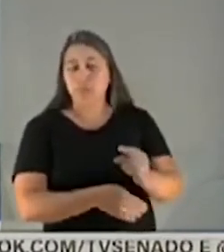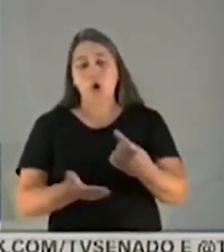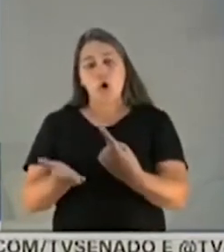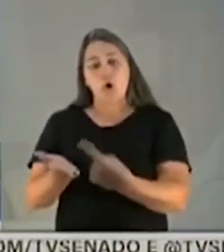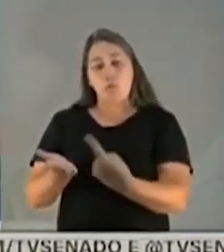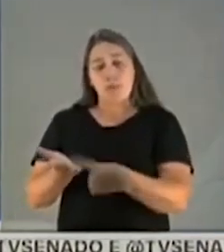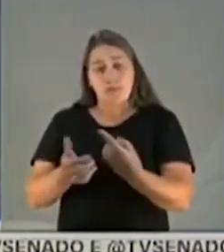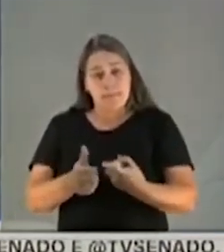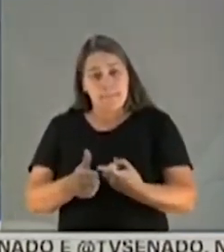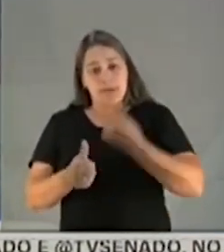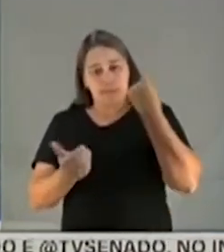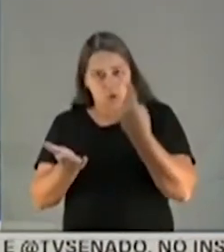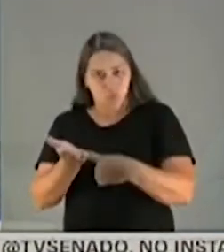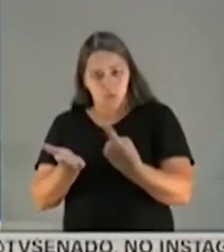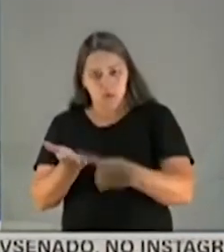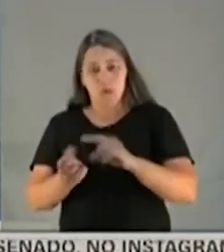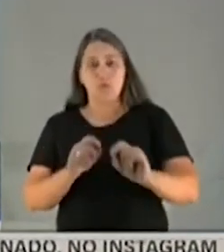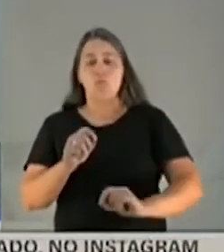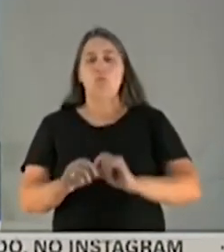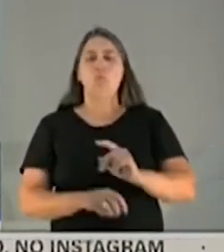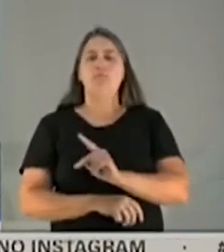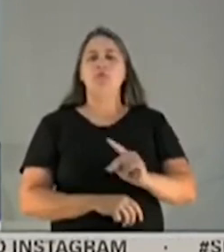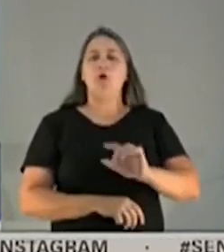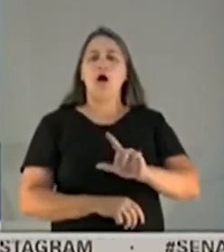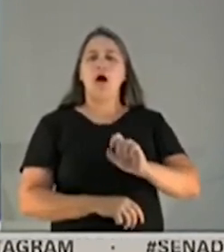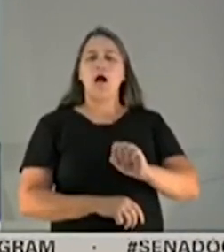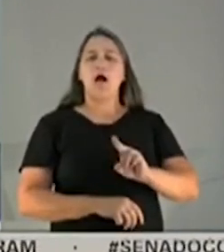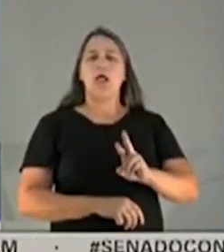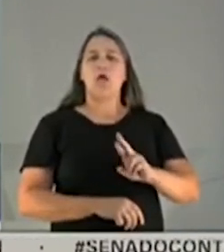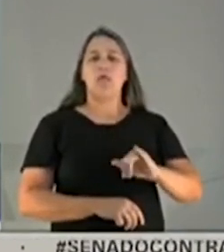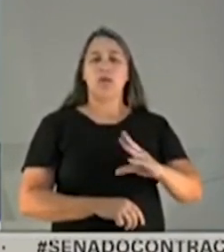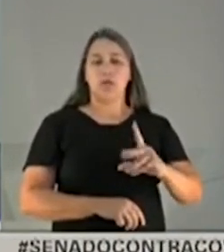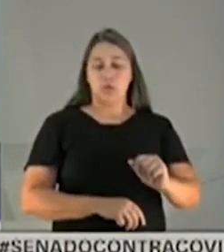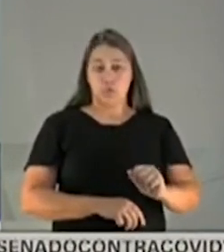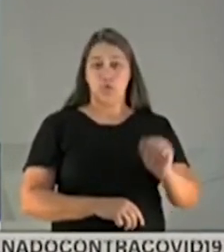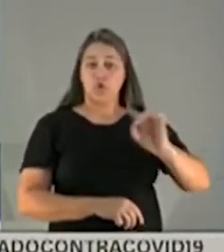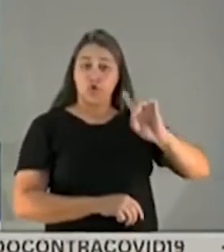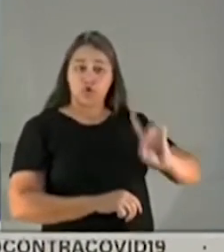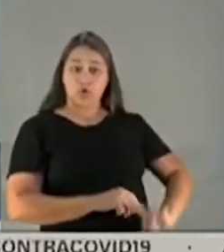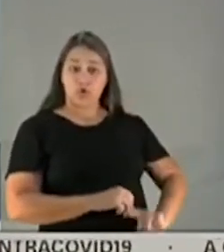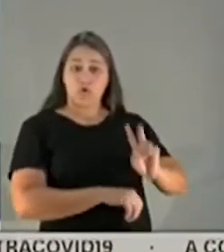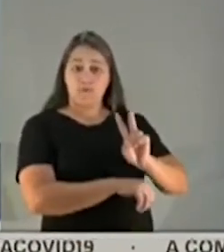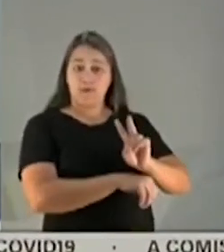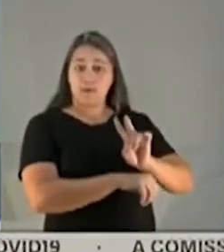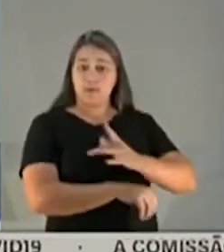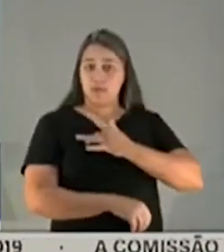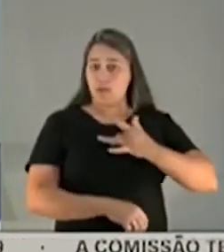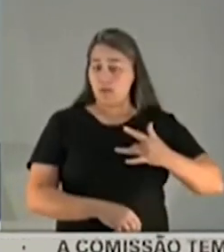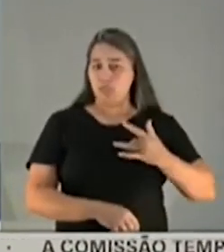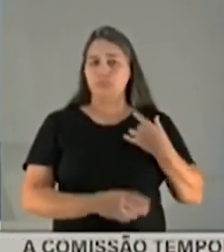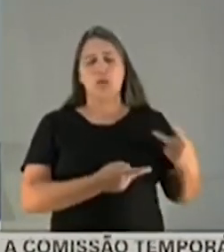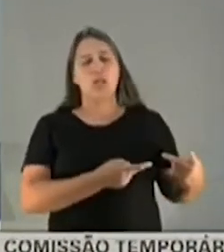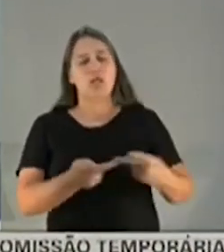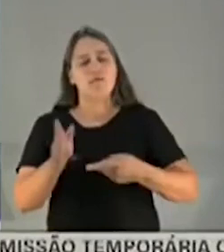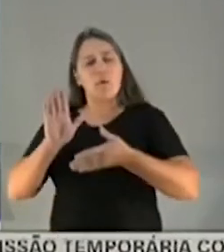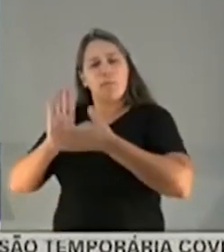primeira agenda que eu tive aqui foi com o senhor Laurício, se eu não me engano, que era o diretor da Vigilância Sanitária. Nós levamos a proposta,